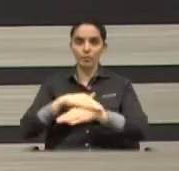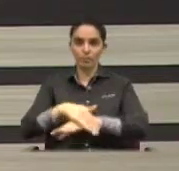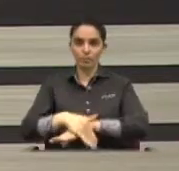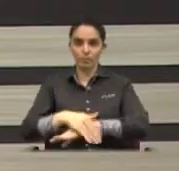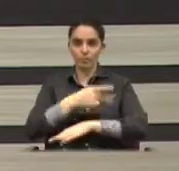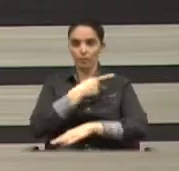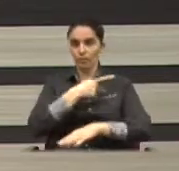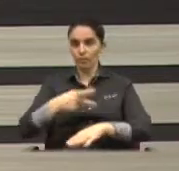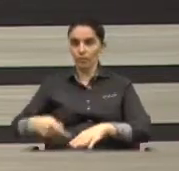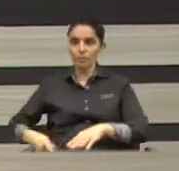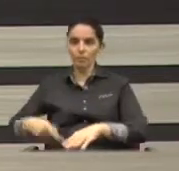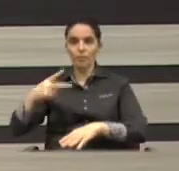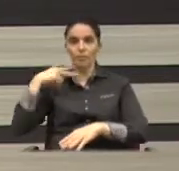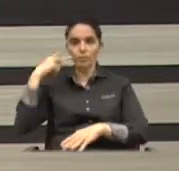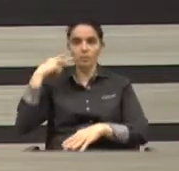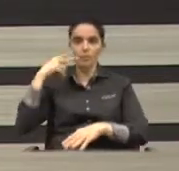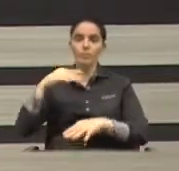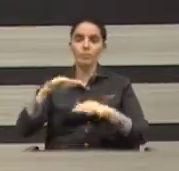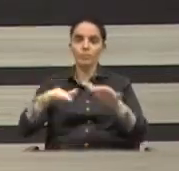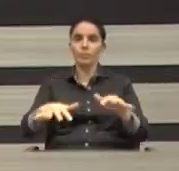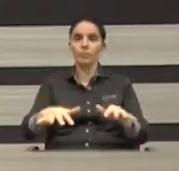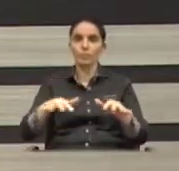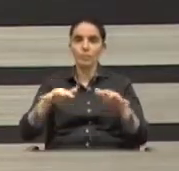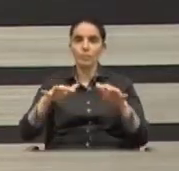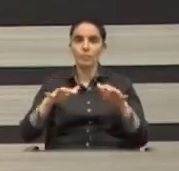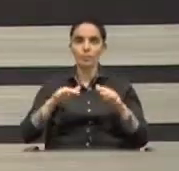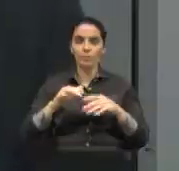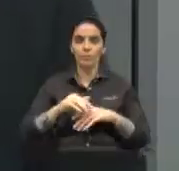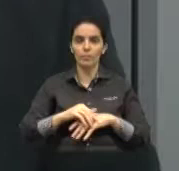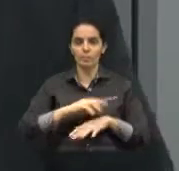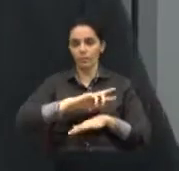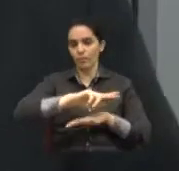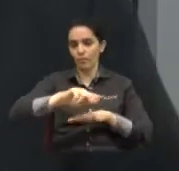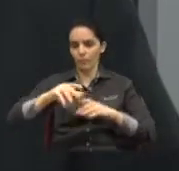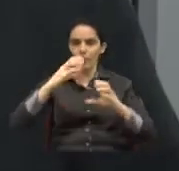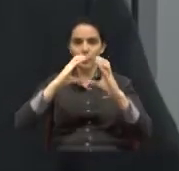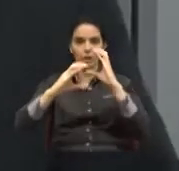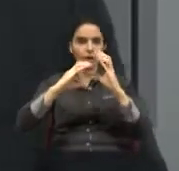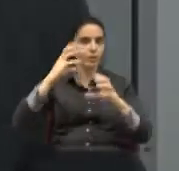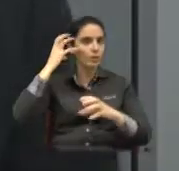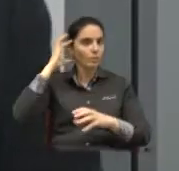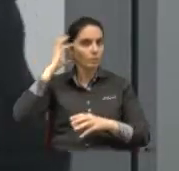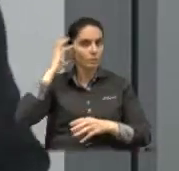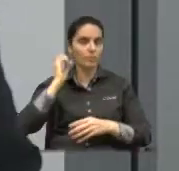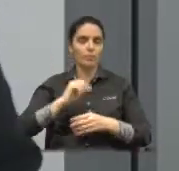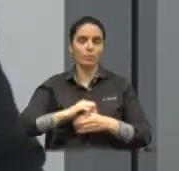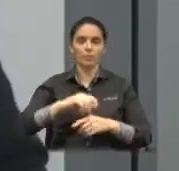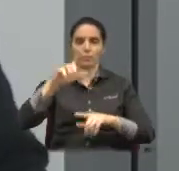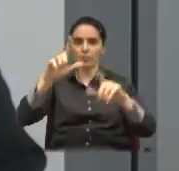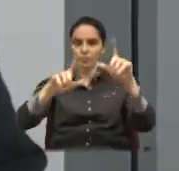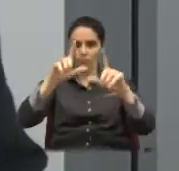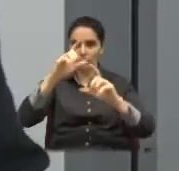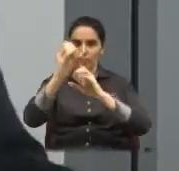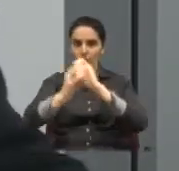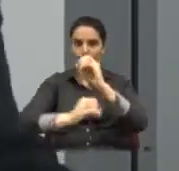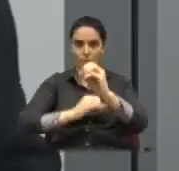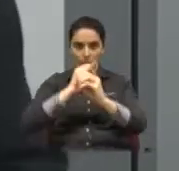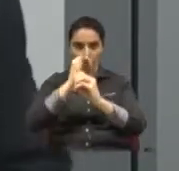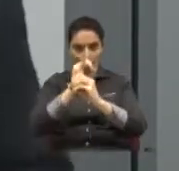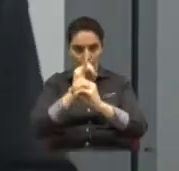pares, público presente, aos outros meios de comunicação, rádio, TV, internet, que nos assistem, que nos